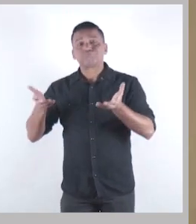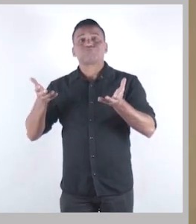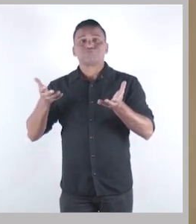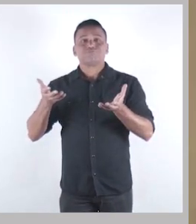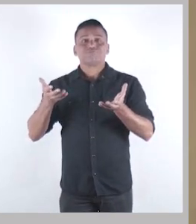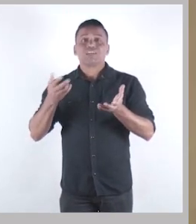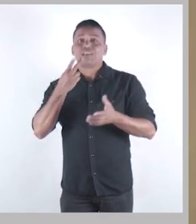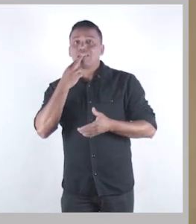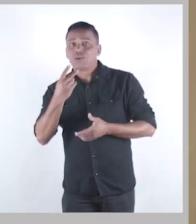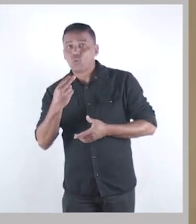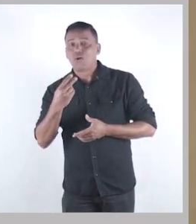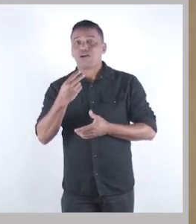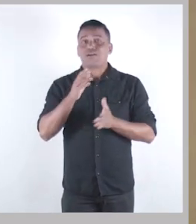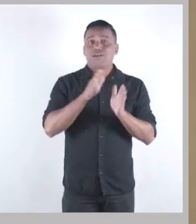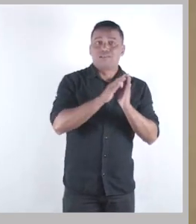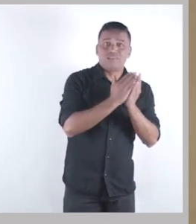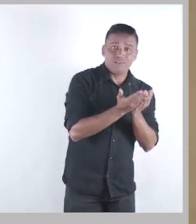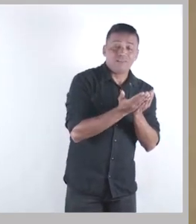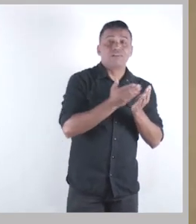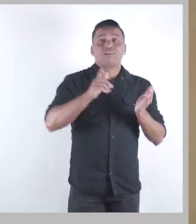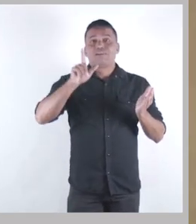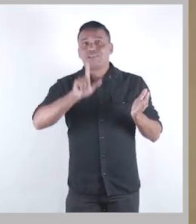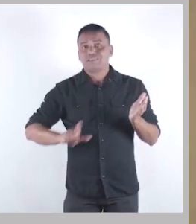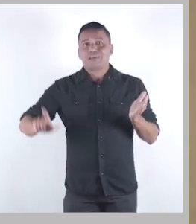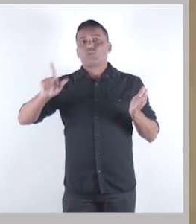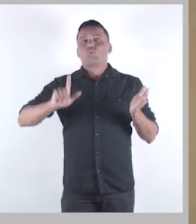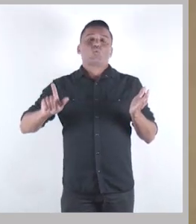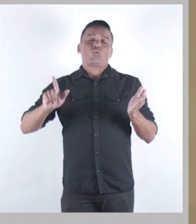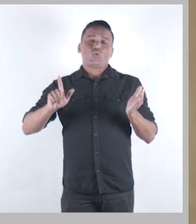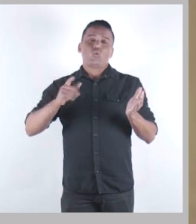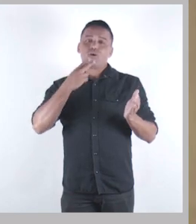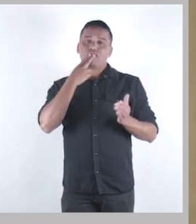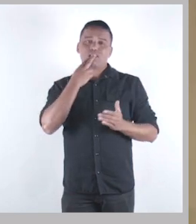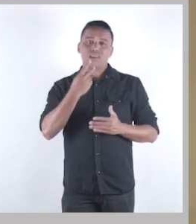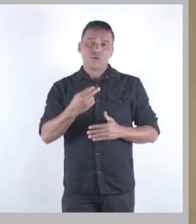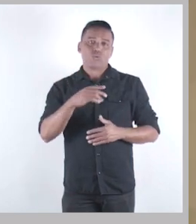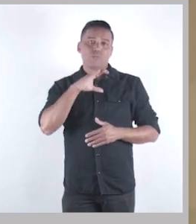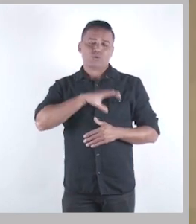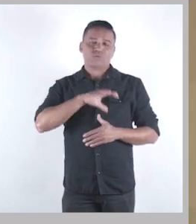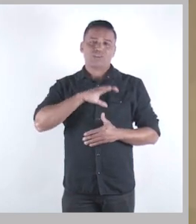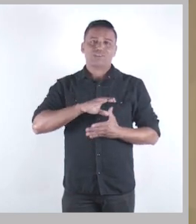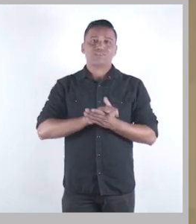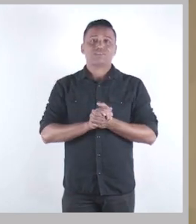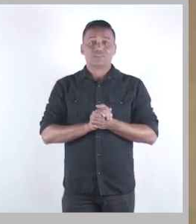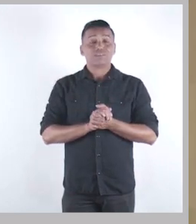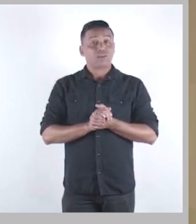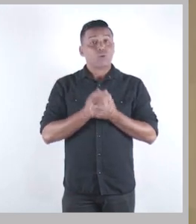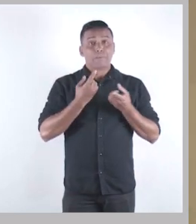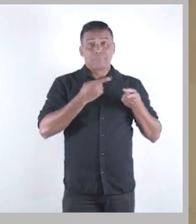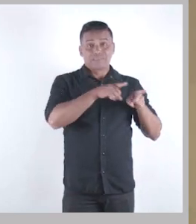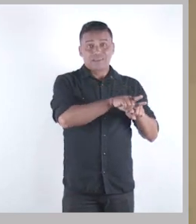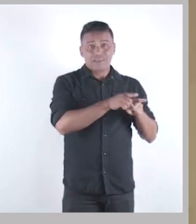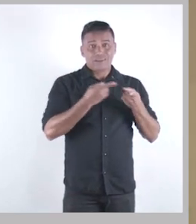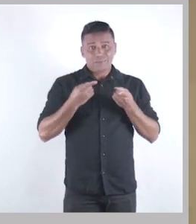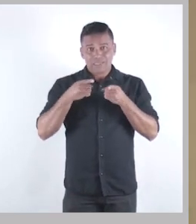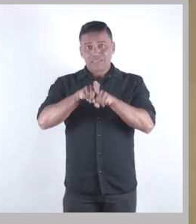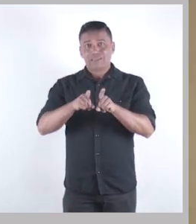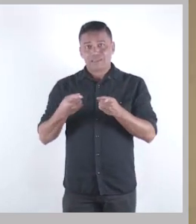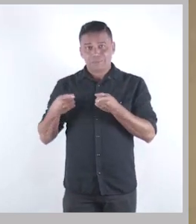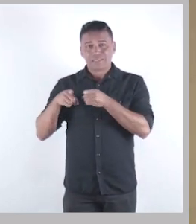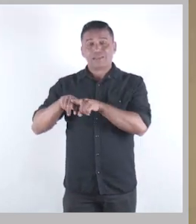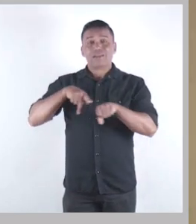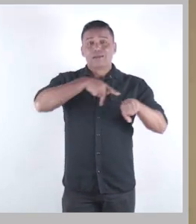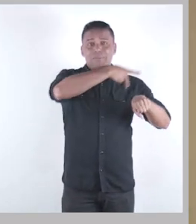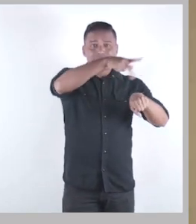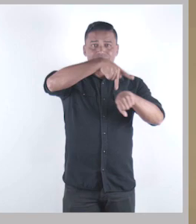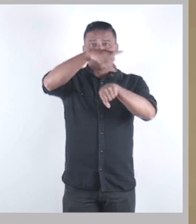ao mesmo tempo a promoção da leitura em língua portuguesa. E pronto, nós estabelecemos uma série de parcerias com os países Sim. que